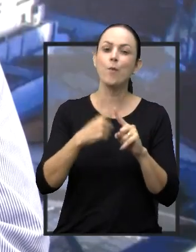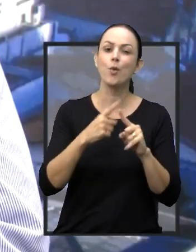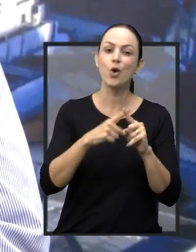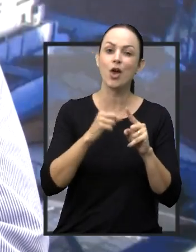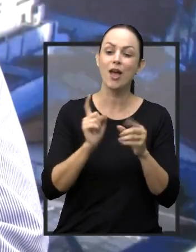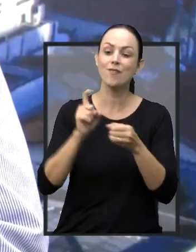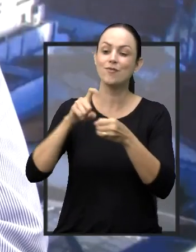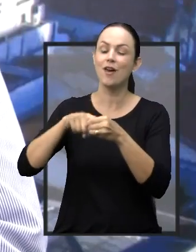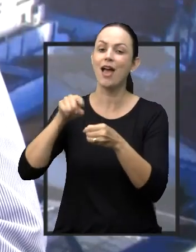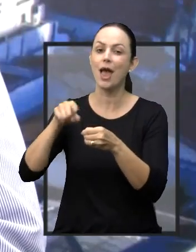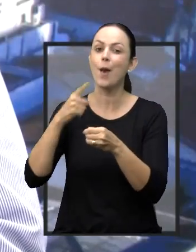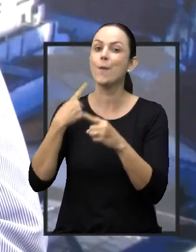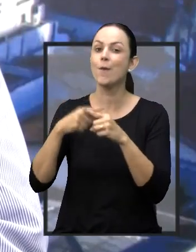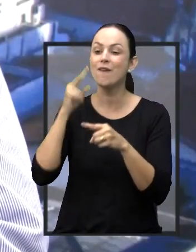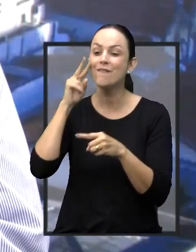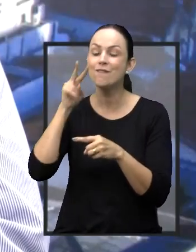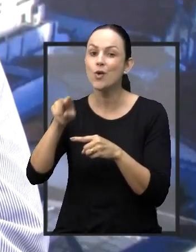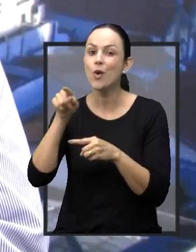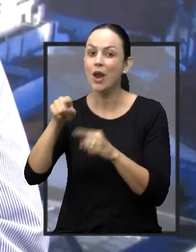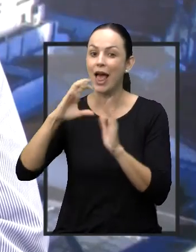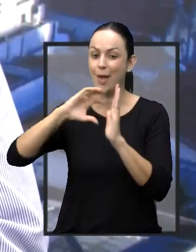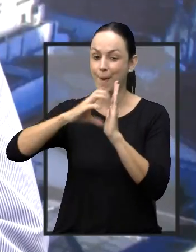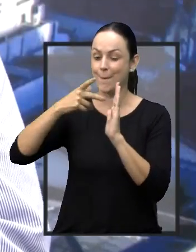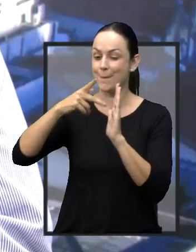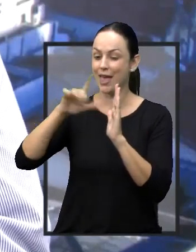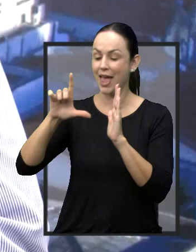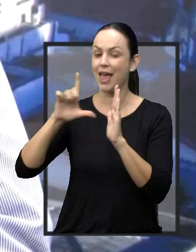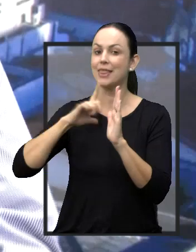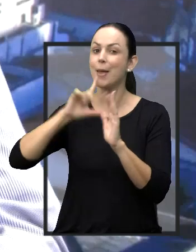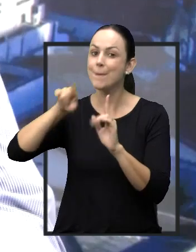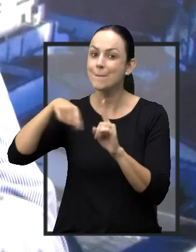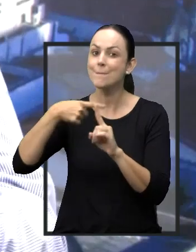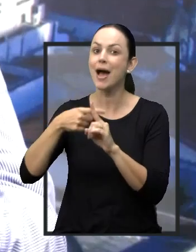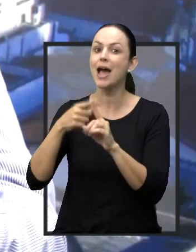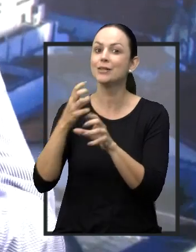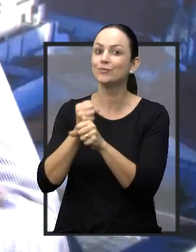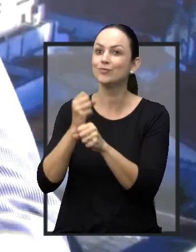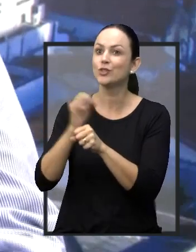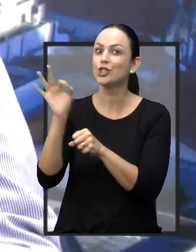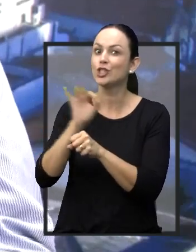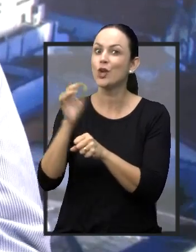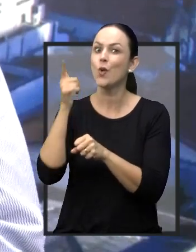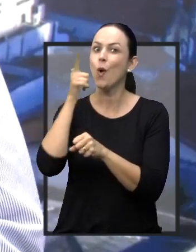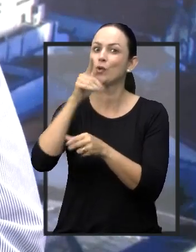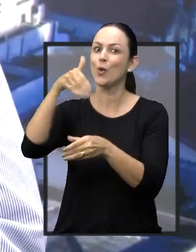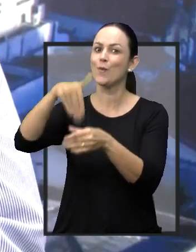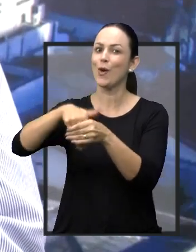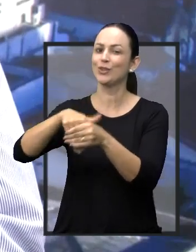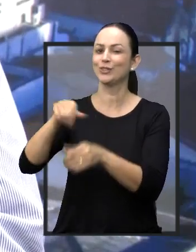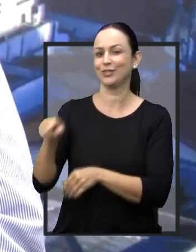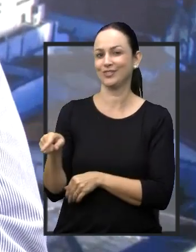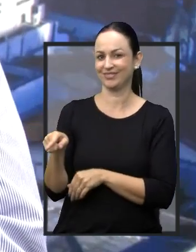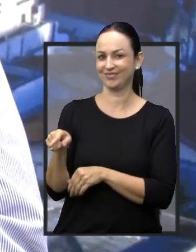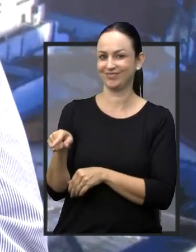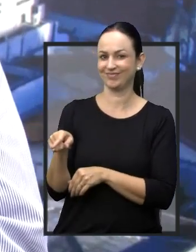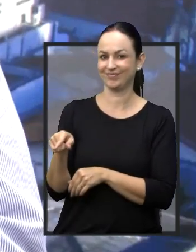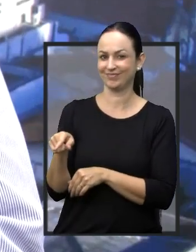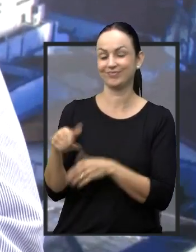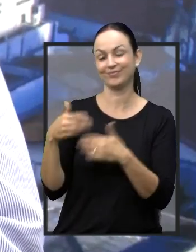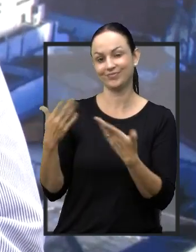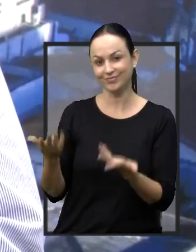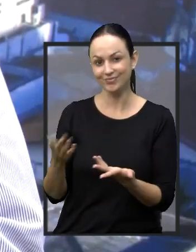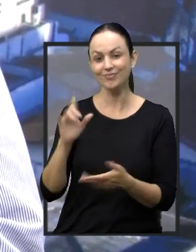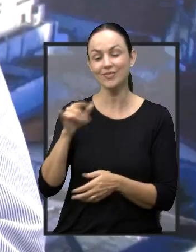porque enxerga ali no PL que ele tem mais chance de se eleger do que naquele partido que ele estava. Então essa é uma